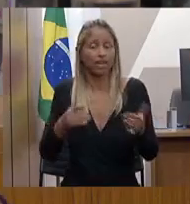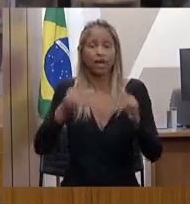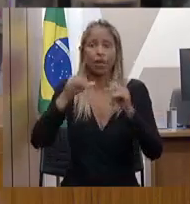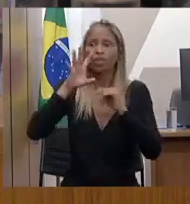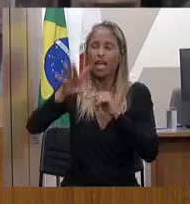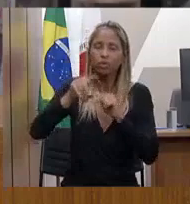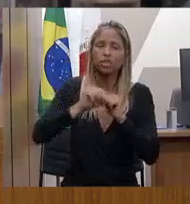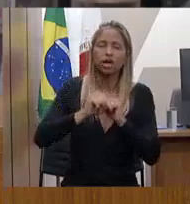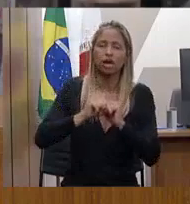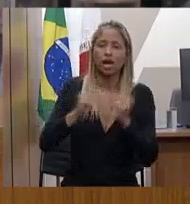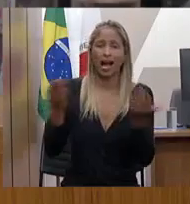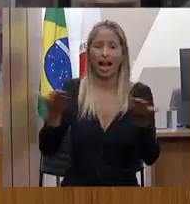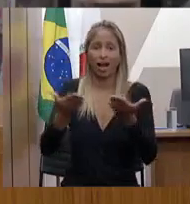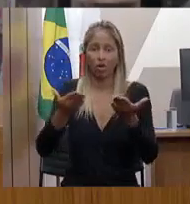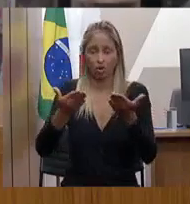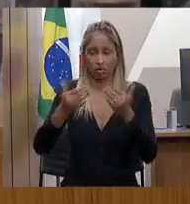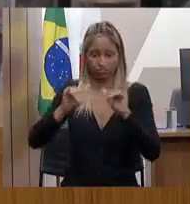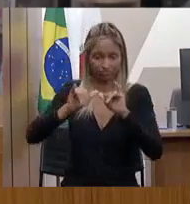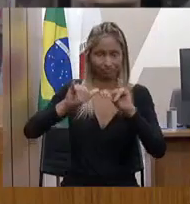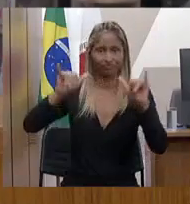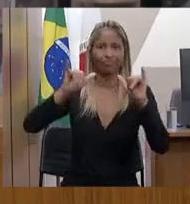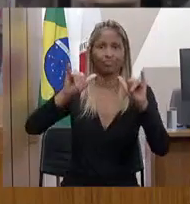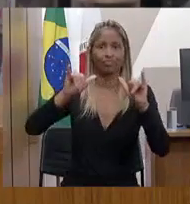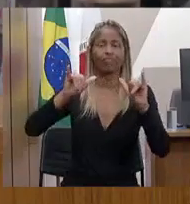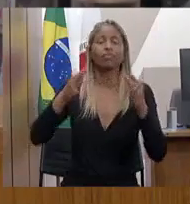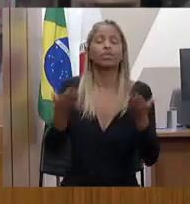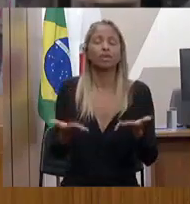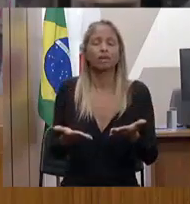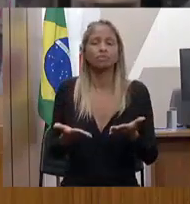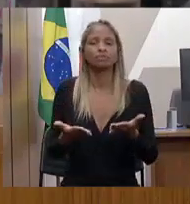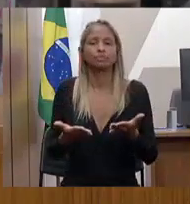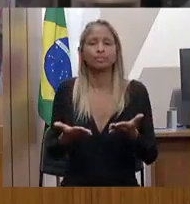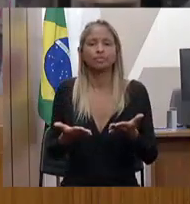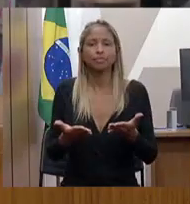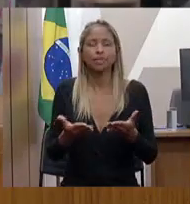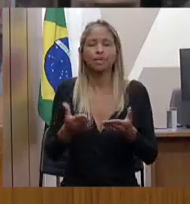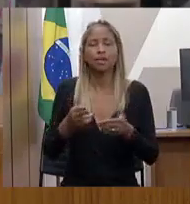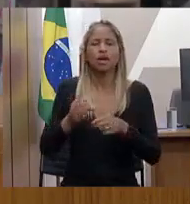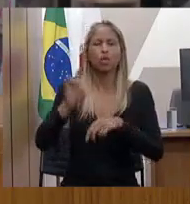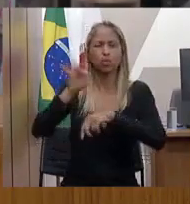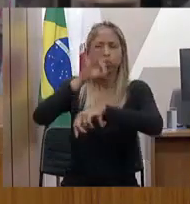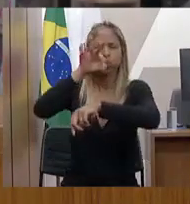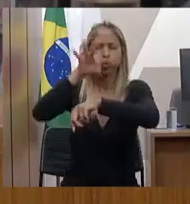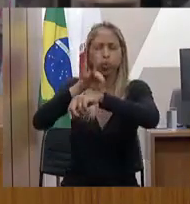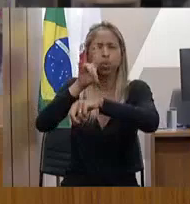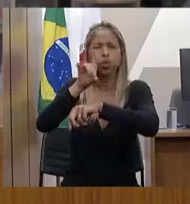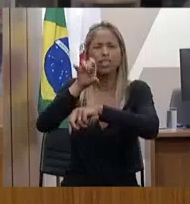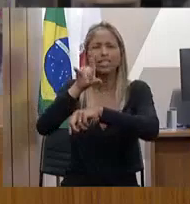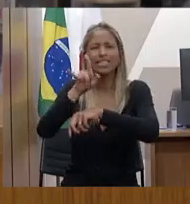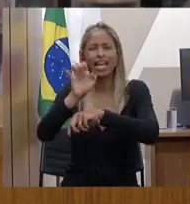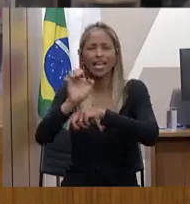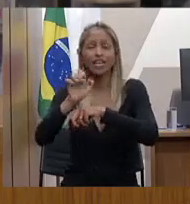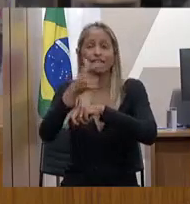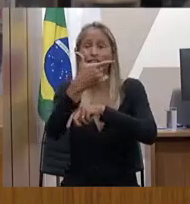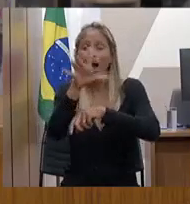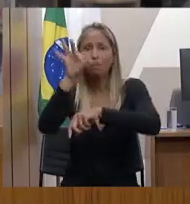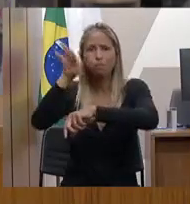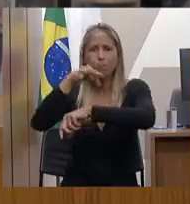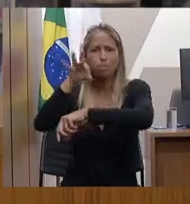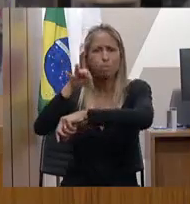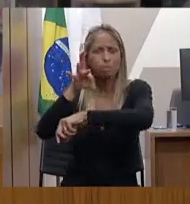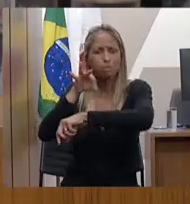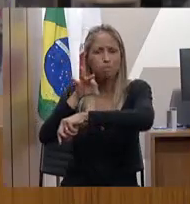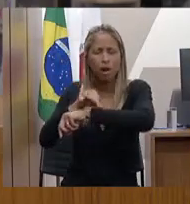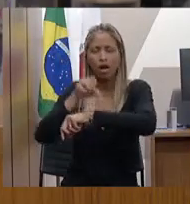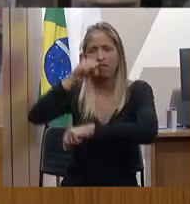denunciando e que só agora tornou público a questão da questão da dengue da chikungunya E tantas outras questões